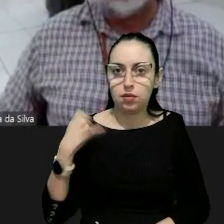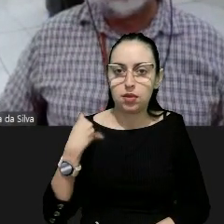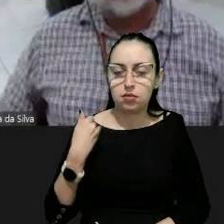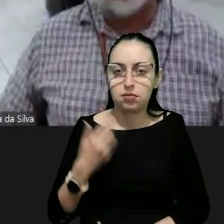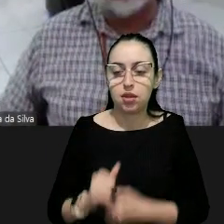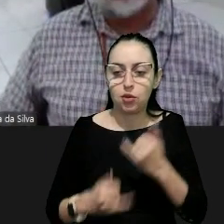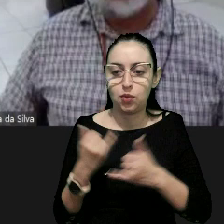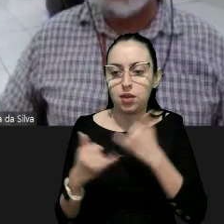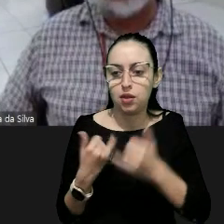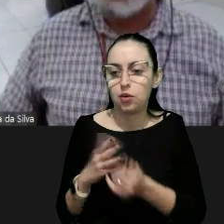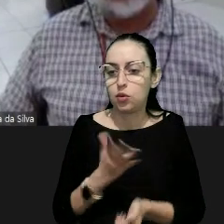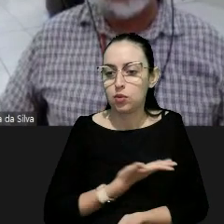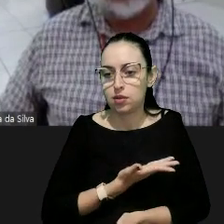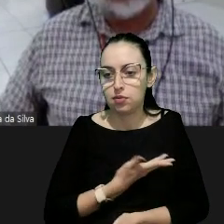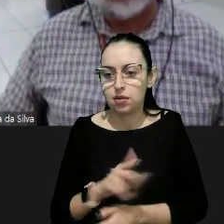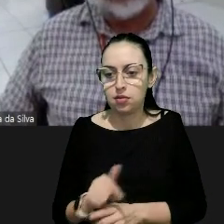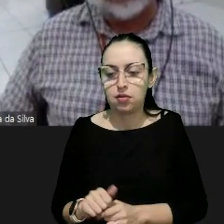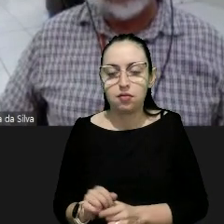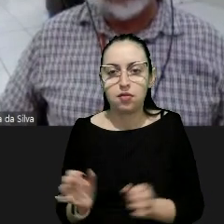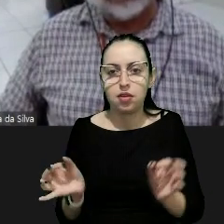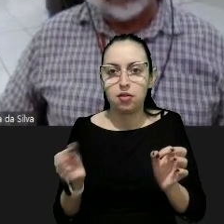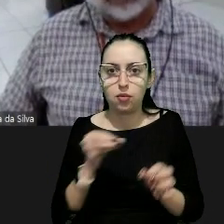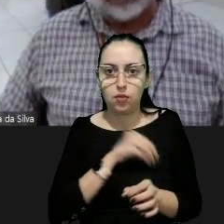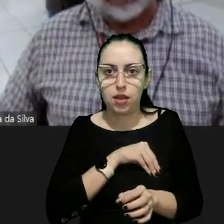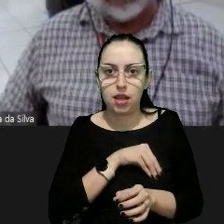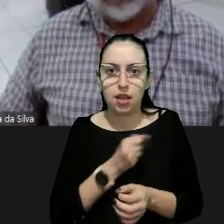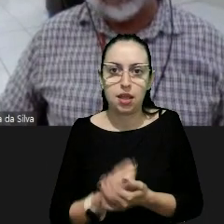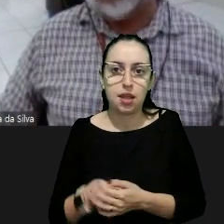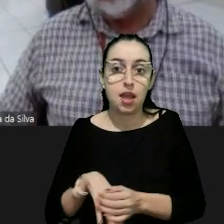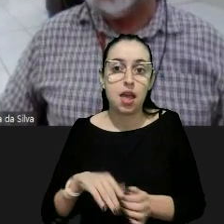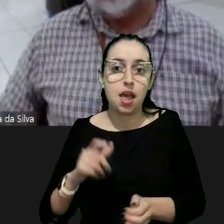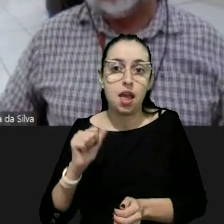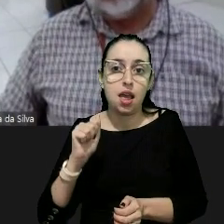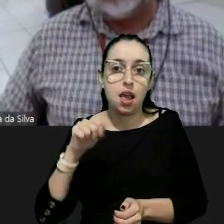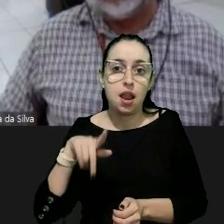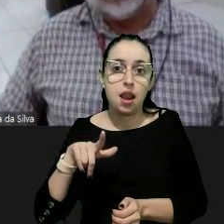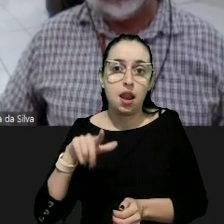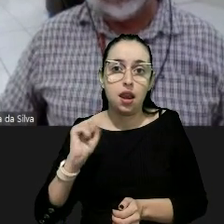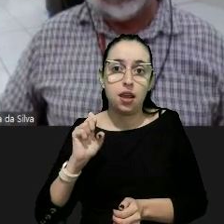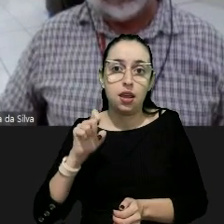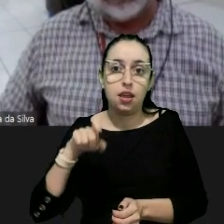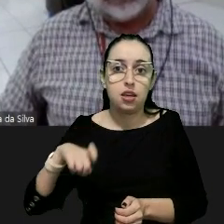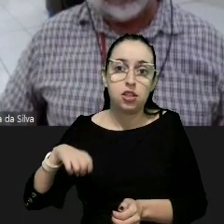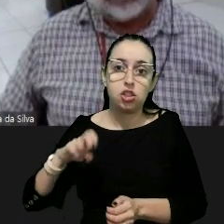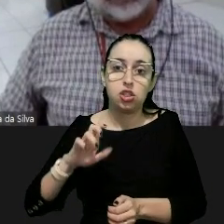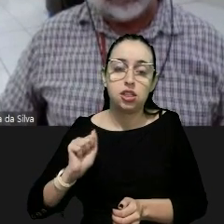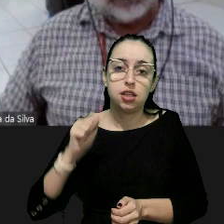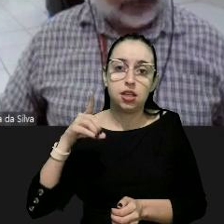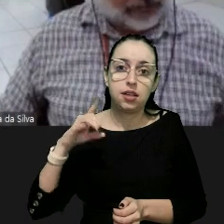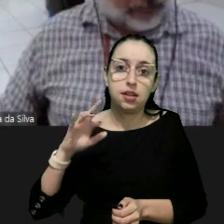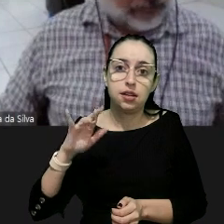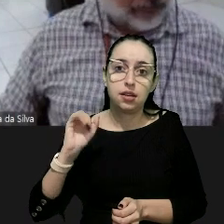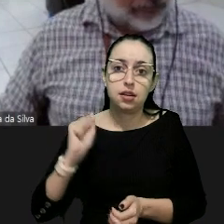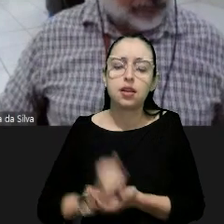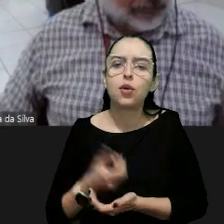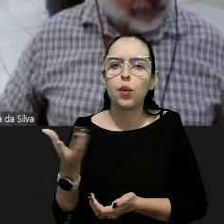Eu tenho 54 anos e eu brinco com o pessoal aqui, eu vou me aposentar junto com o Alexandre de Moraes.